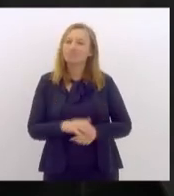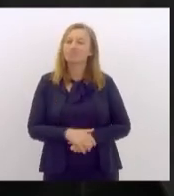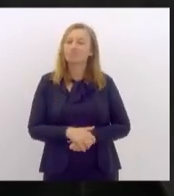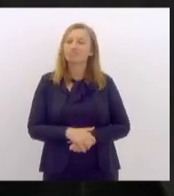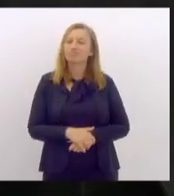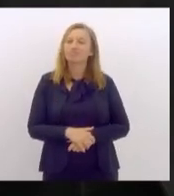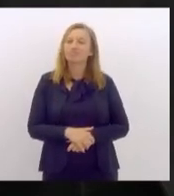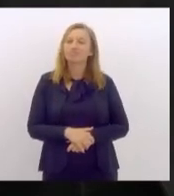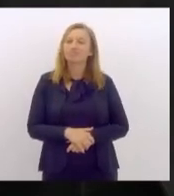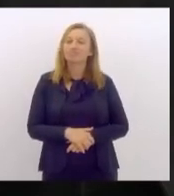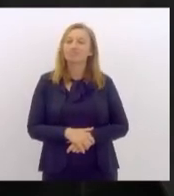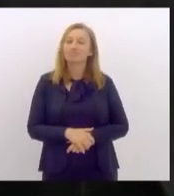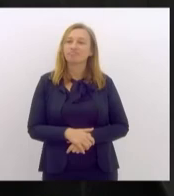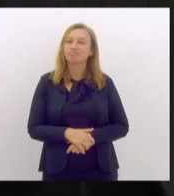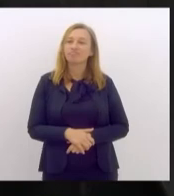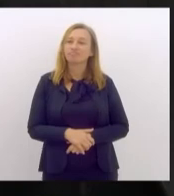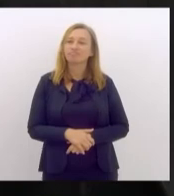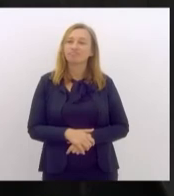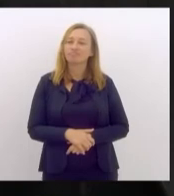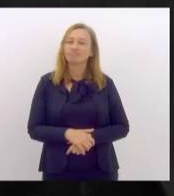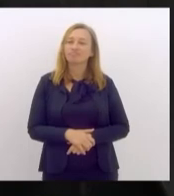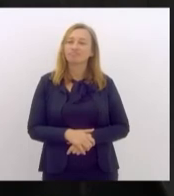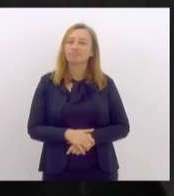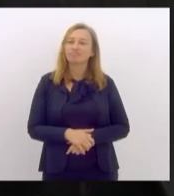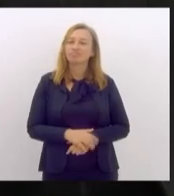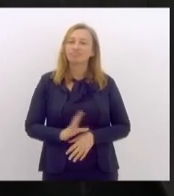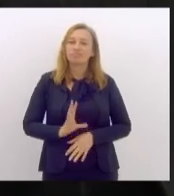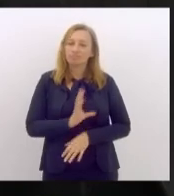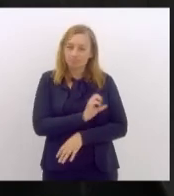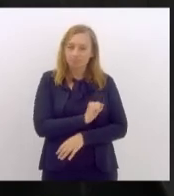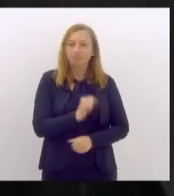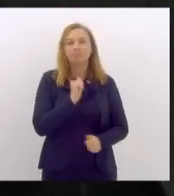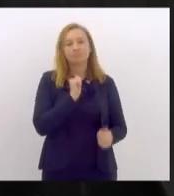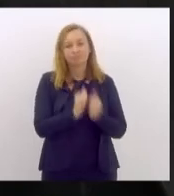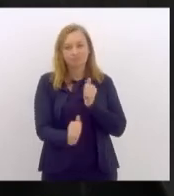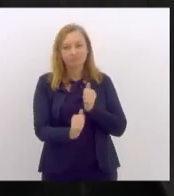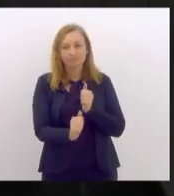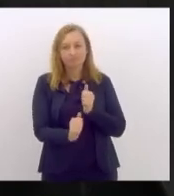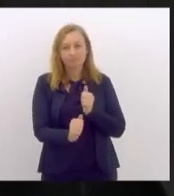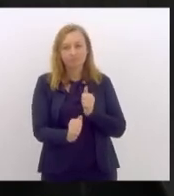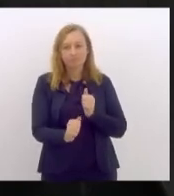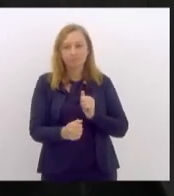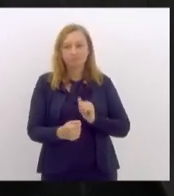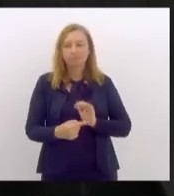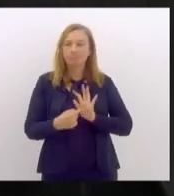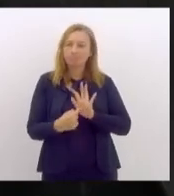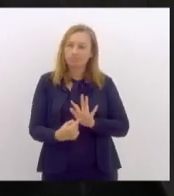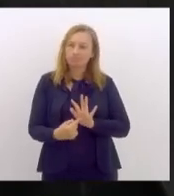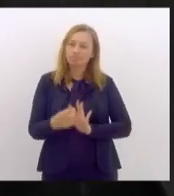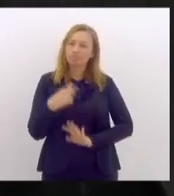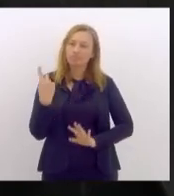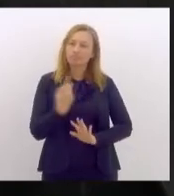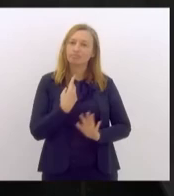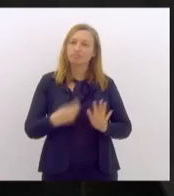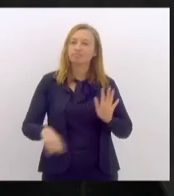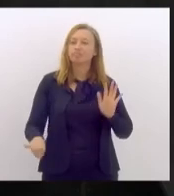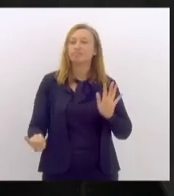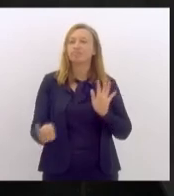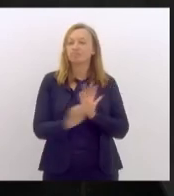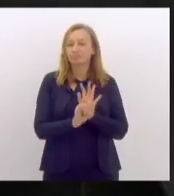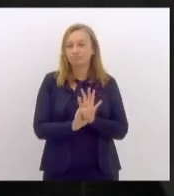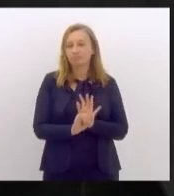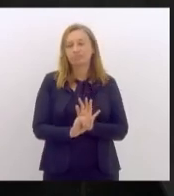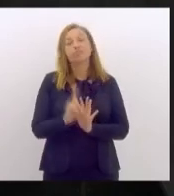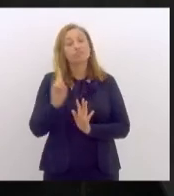inegável que a o símbolo né a paixão pelo futebol ela expressa muito sobre a nossa identidade e